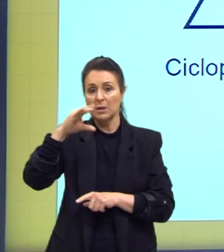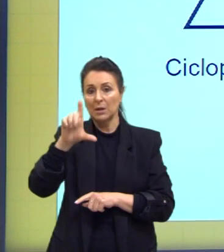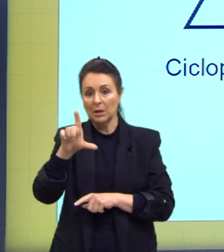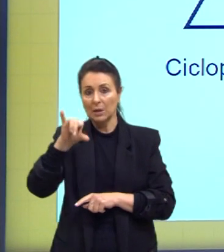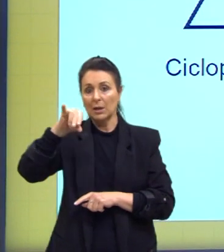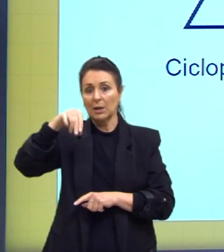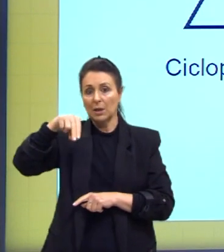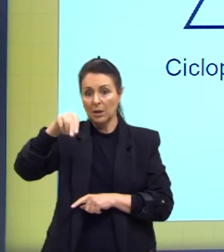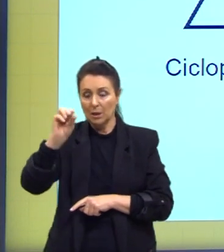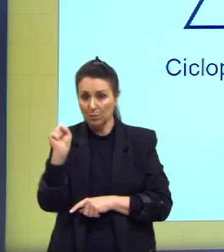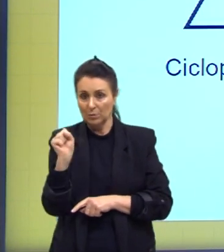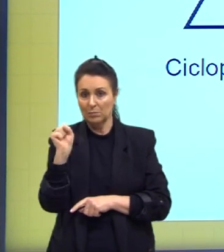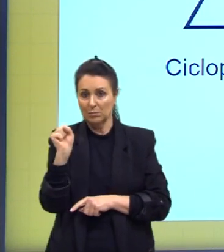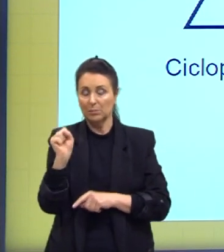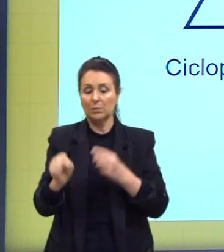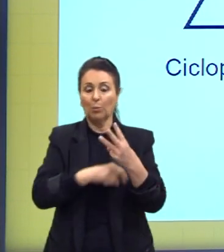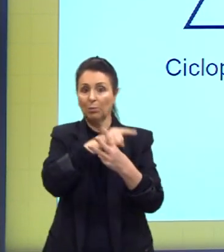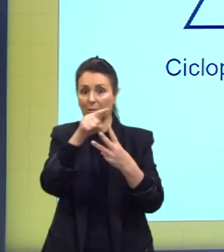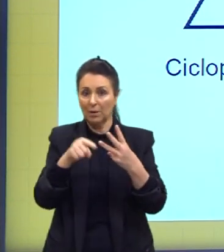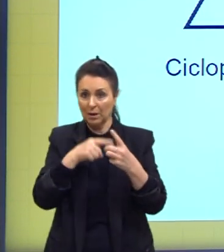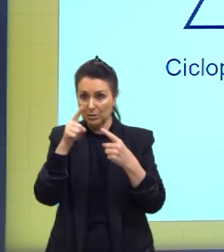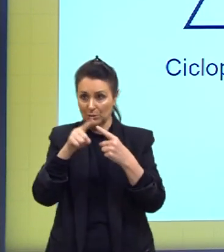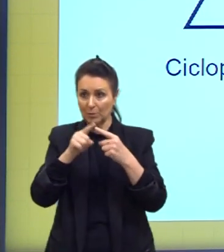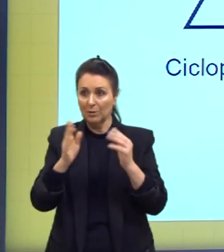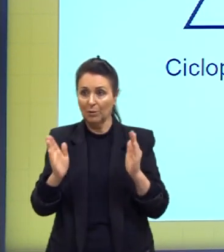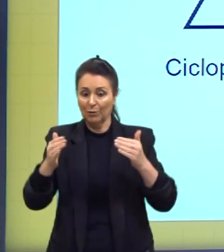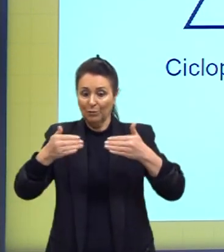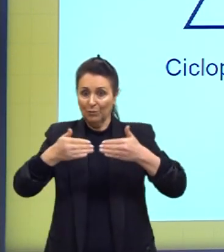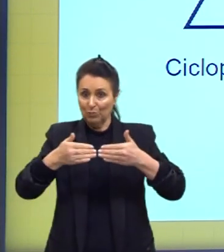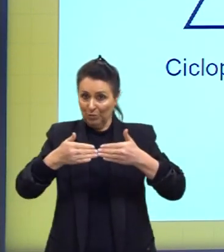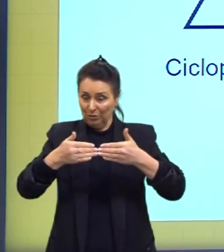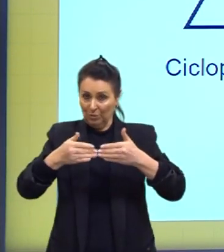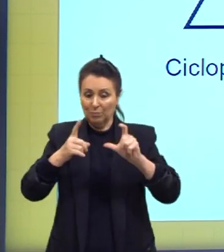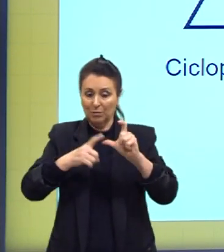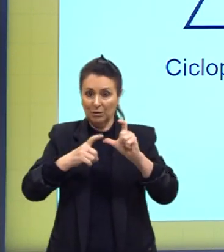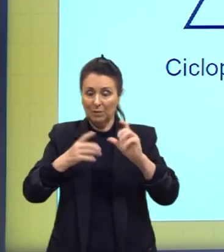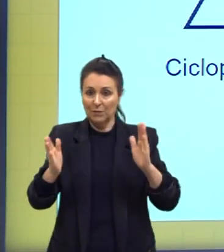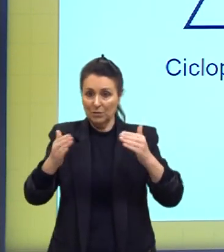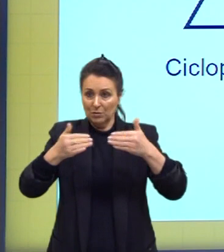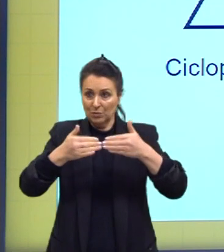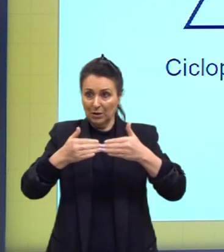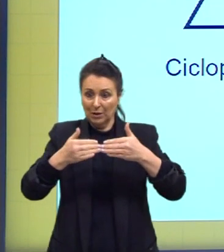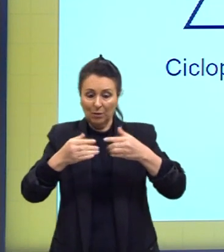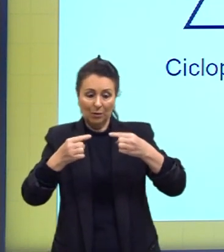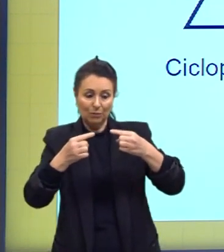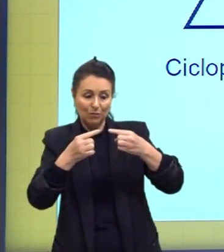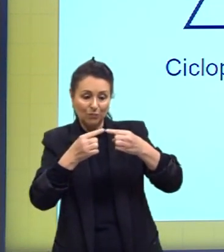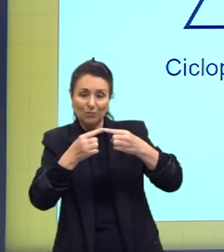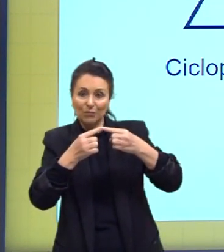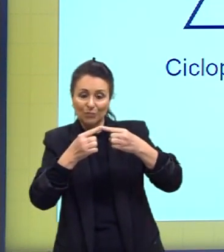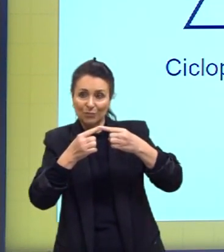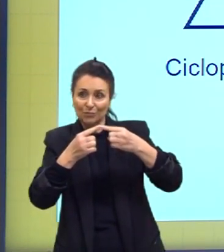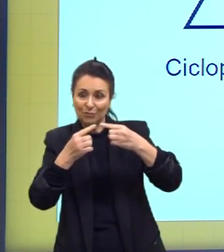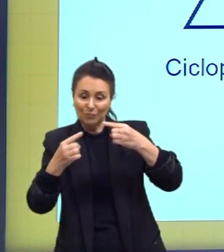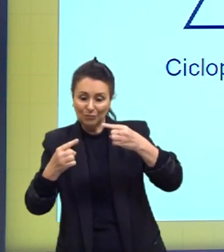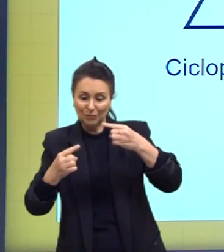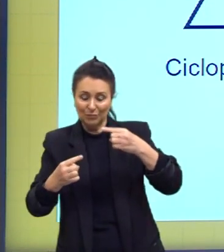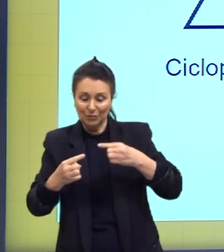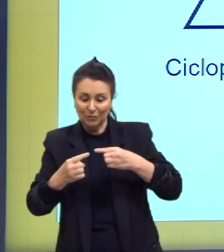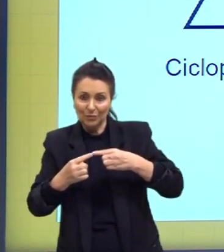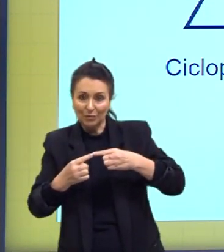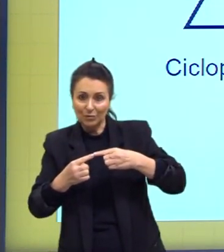são a cadeia que vai ser fechada ou seja as extremidades elas vão se encostar né a menor menor